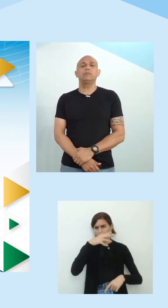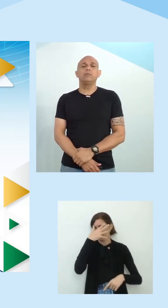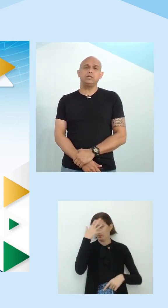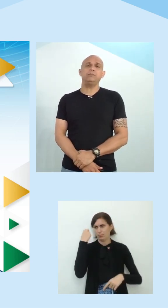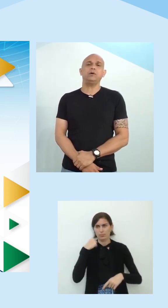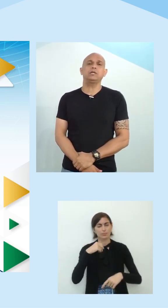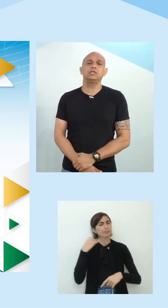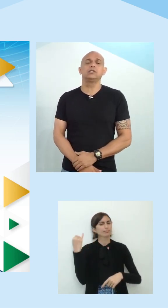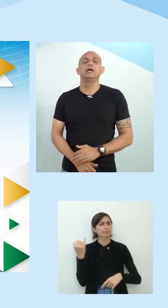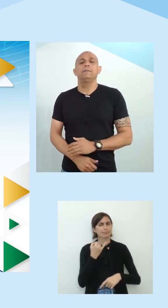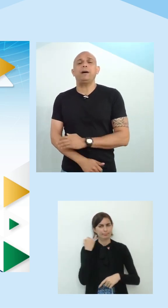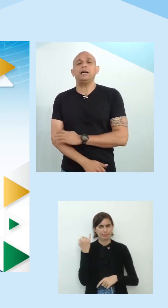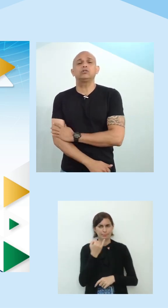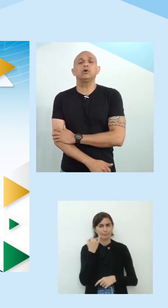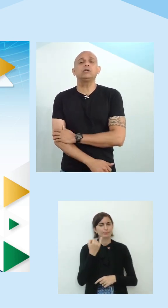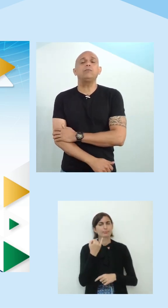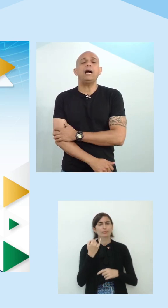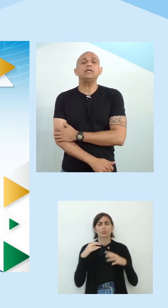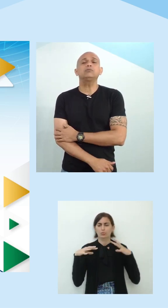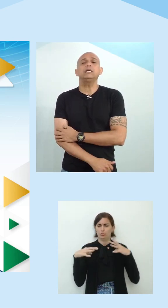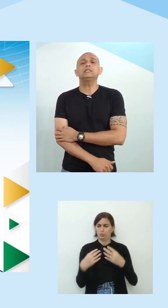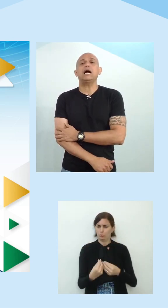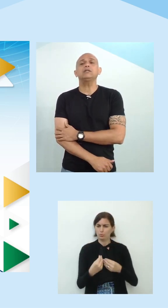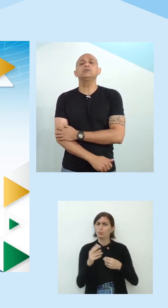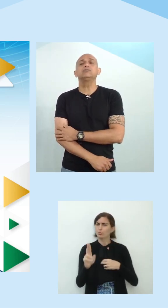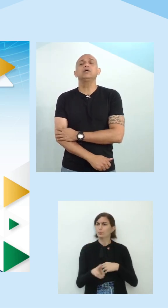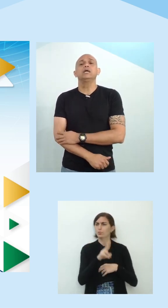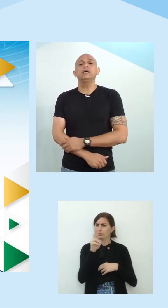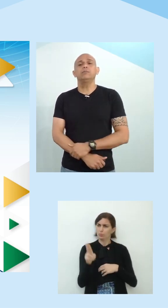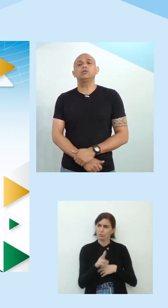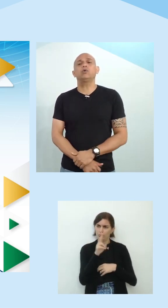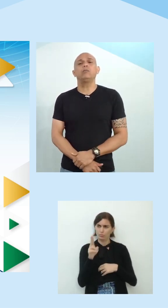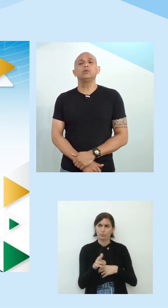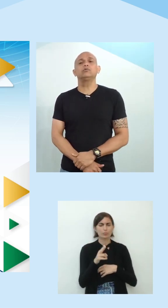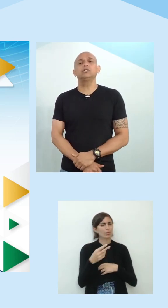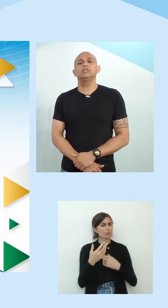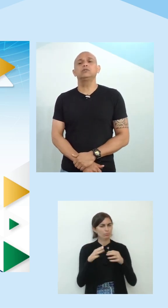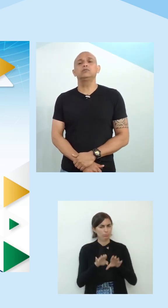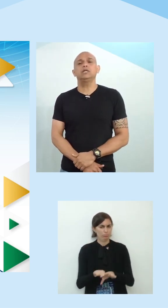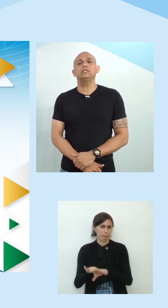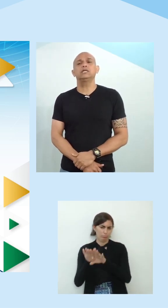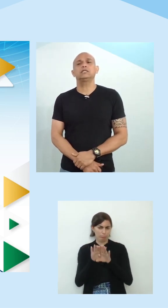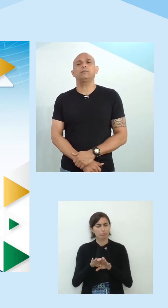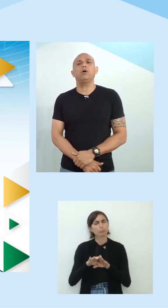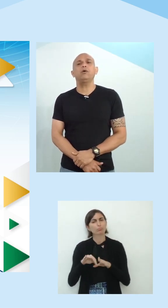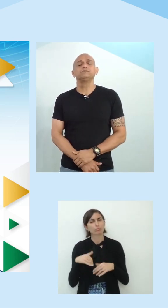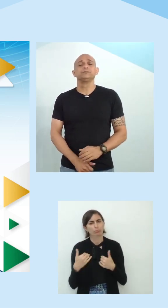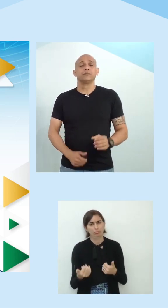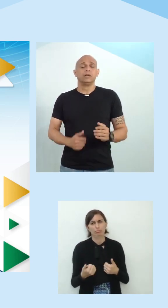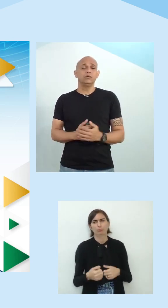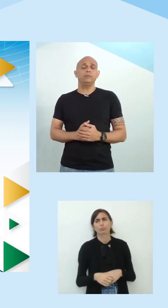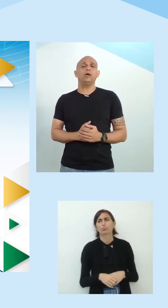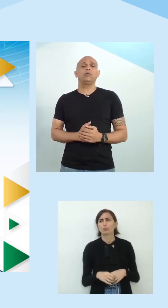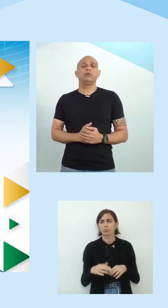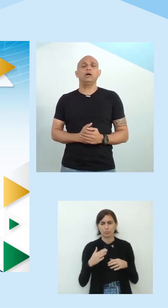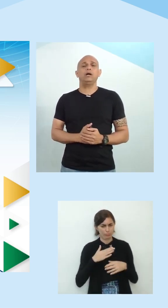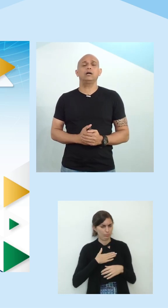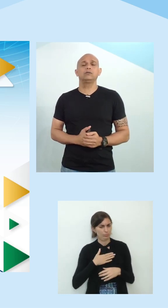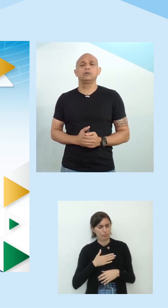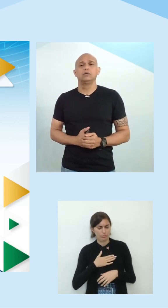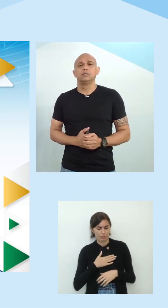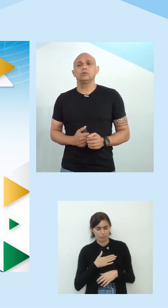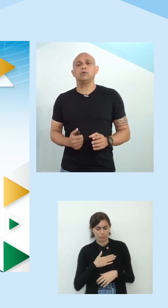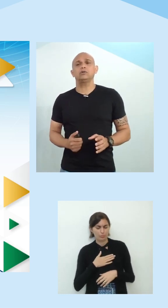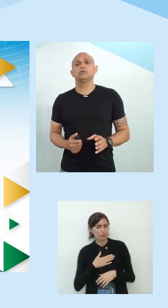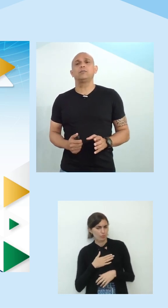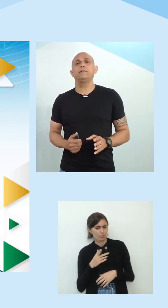disso, é muito importante. Parte toda é o mais utilizado e muito comum no dia a dia, tá bom?